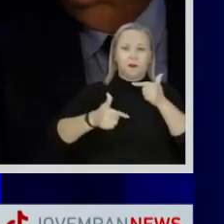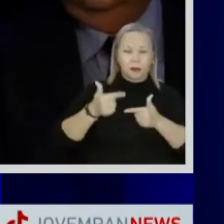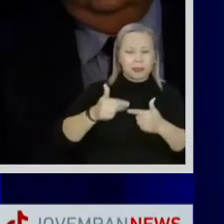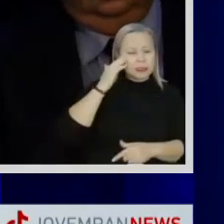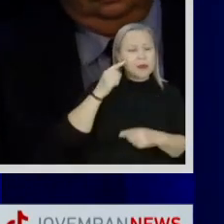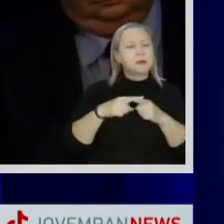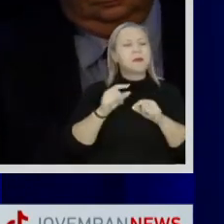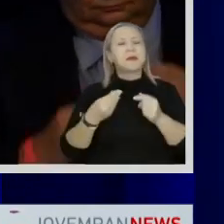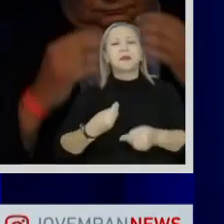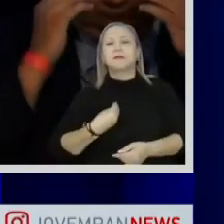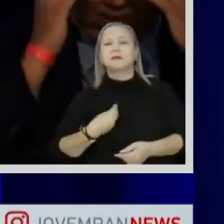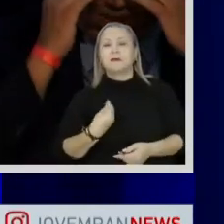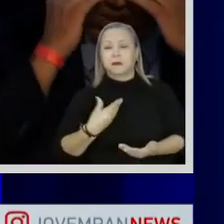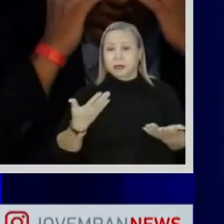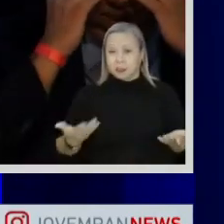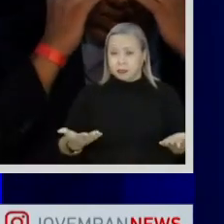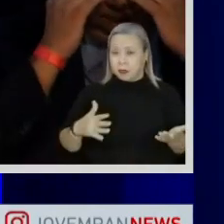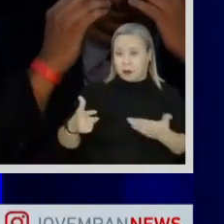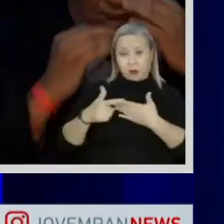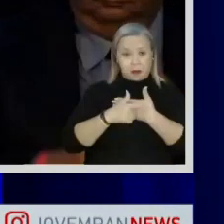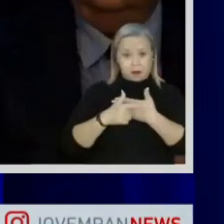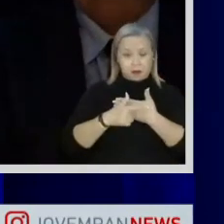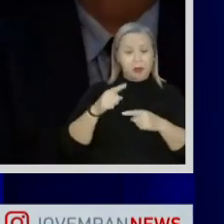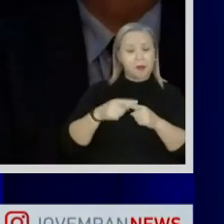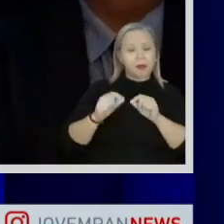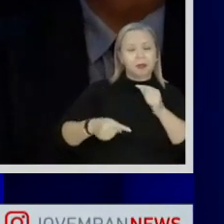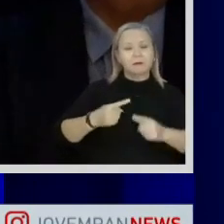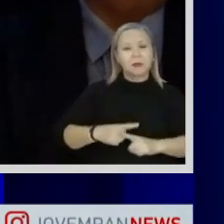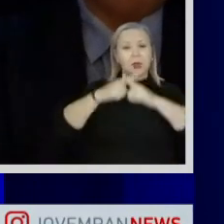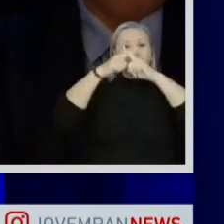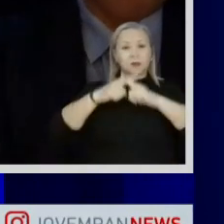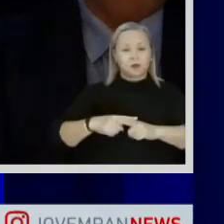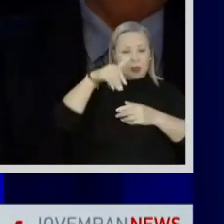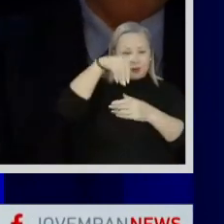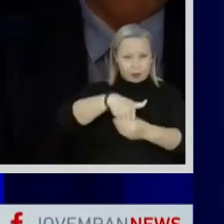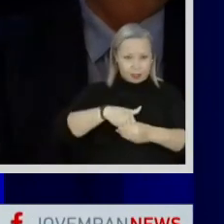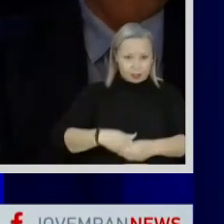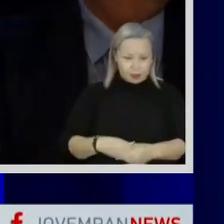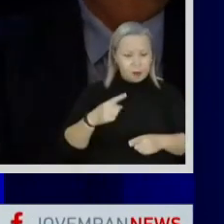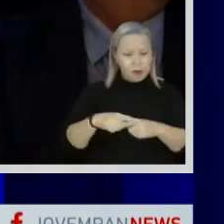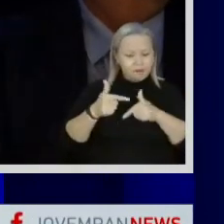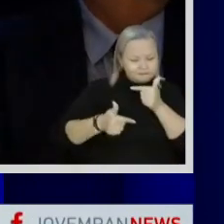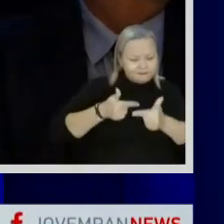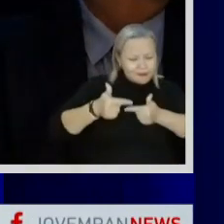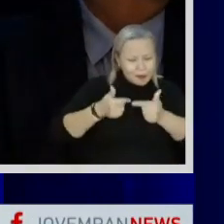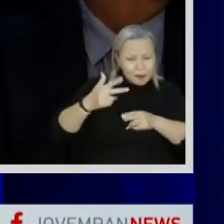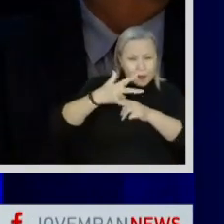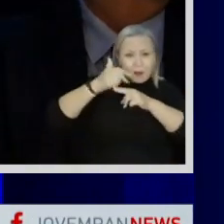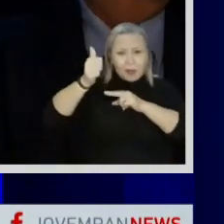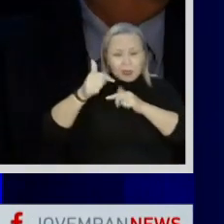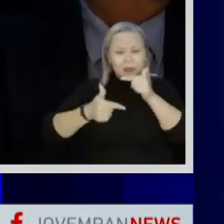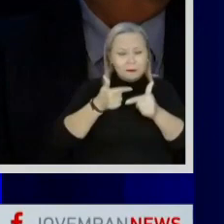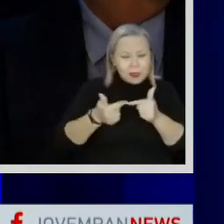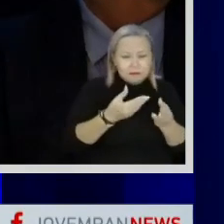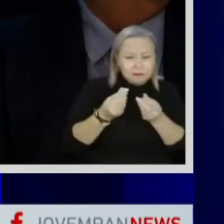Não interessa o argumento dele, ele simplesmente coloca a carta democracia no debate para encerrá-la, para dizer que, nós temos